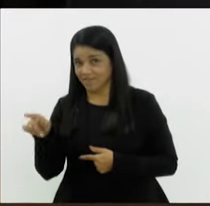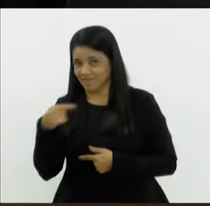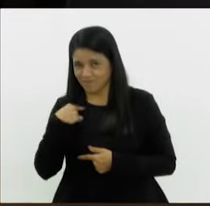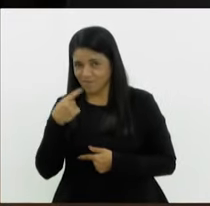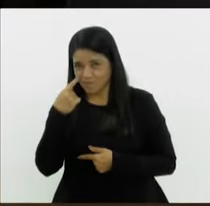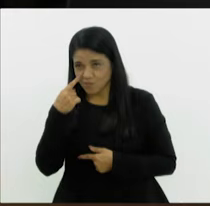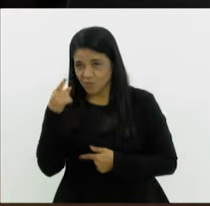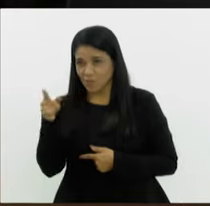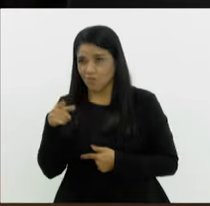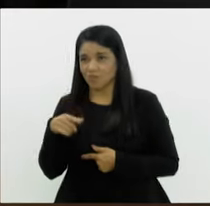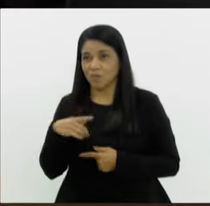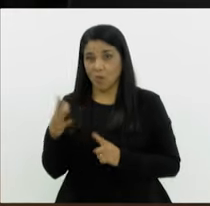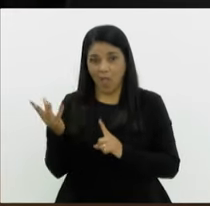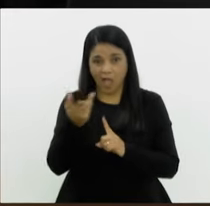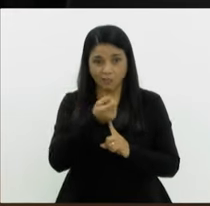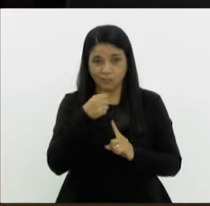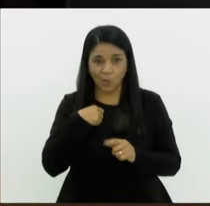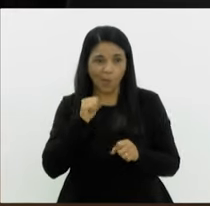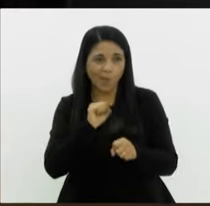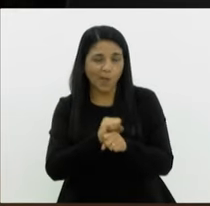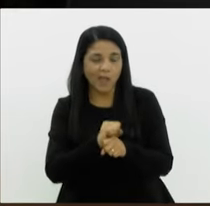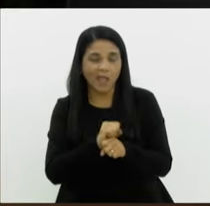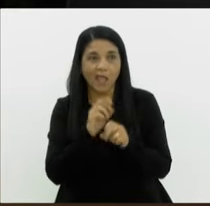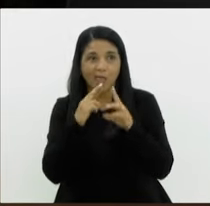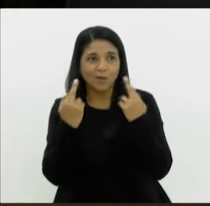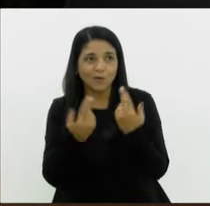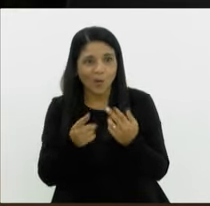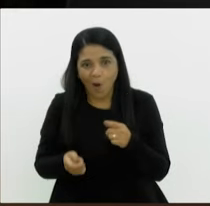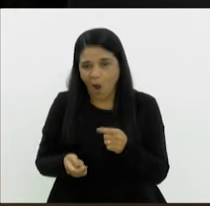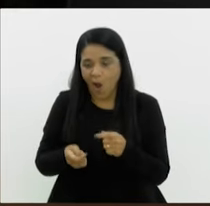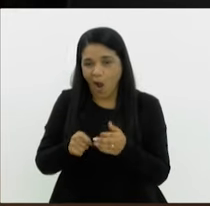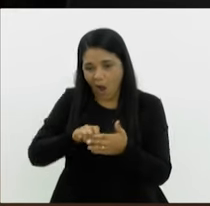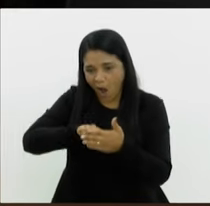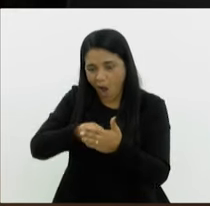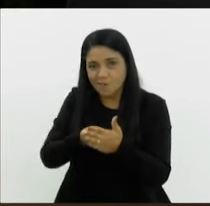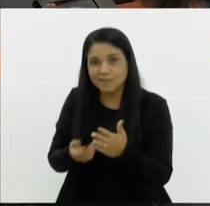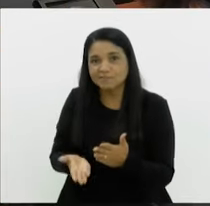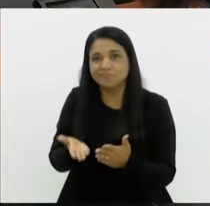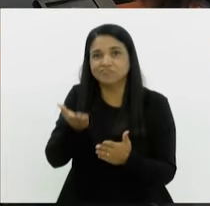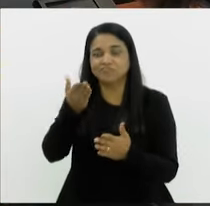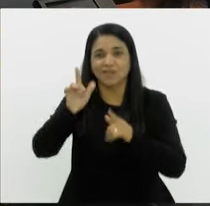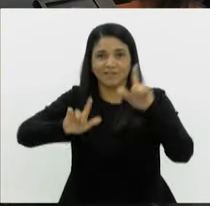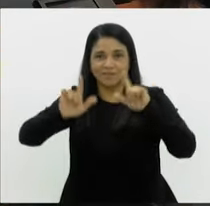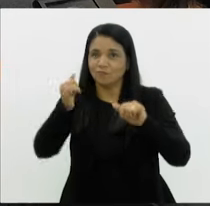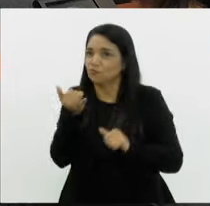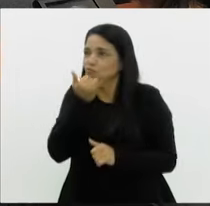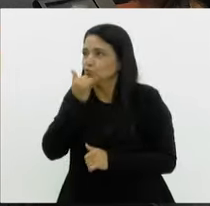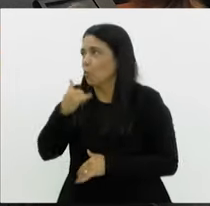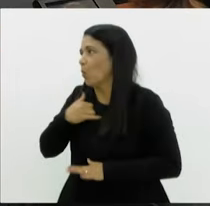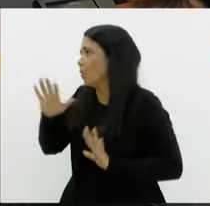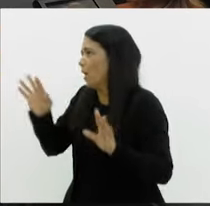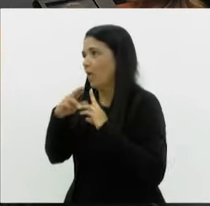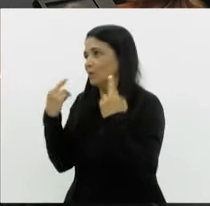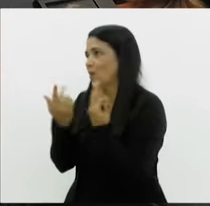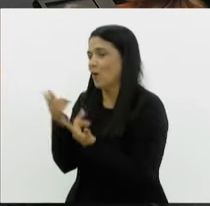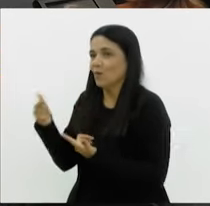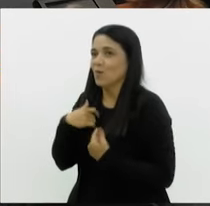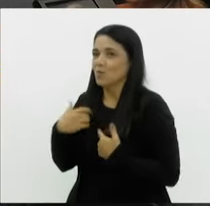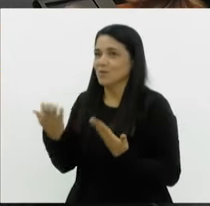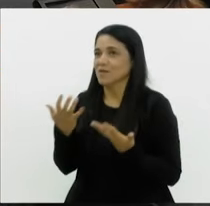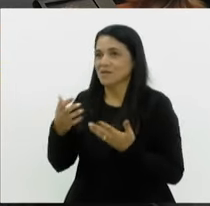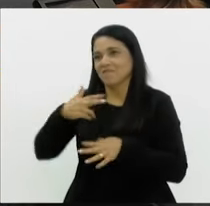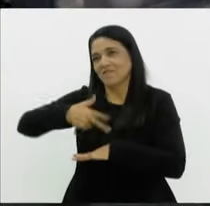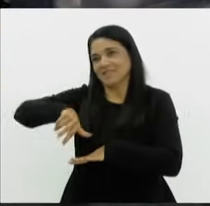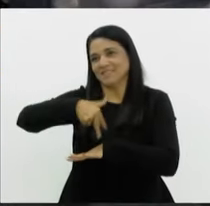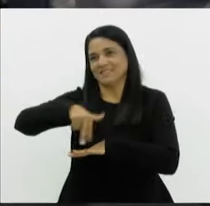artista. Tá, até parei a reunião na hora, falei um minuto, aumentei a televisão, não me aguentei, pedi desculpa a quem estava. Eu confesso a Vossa Excelência que eu... Ele é o que o senhor